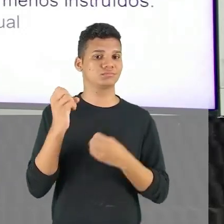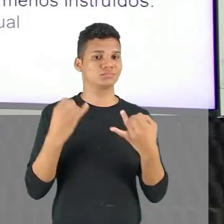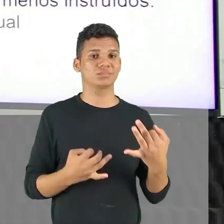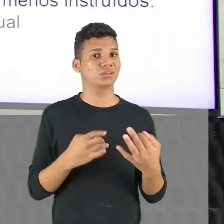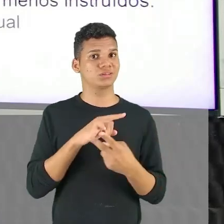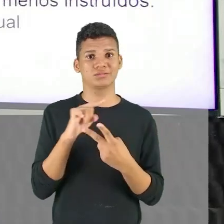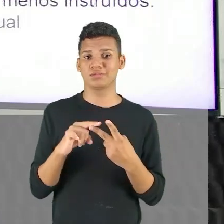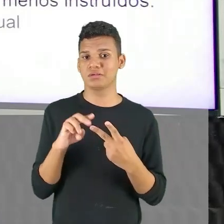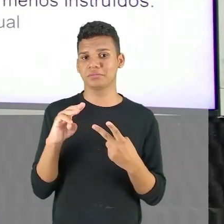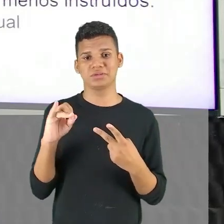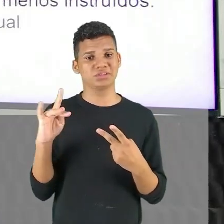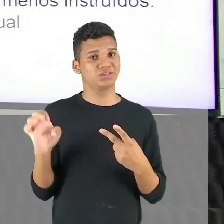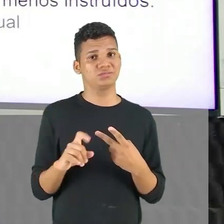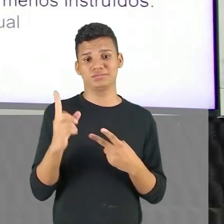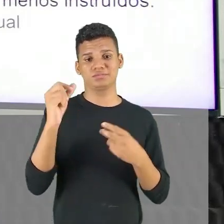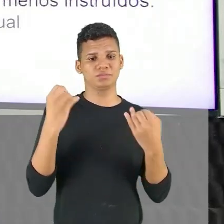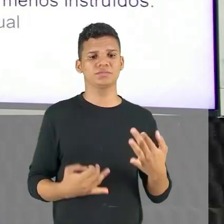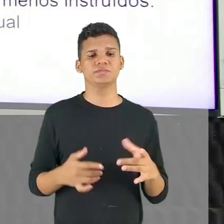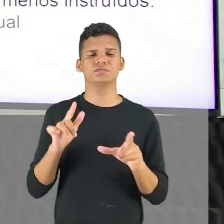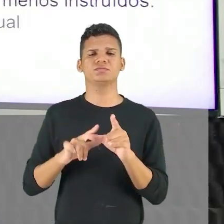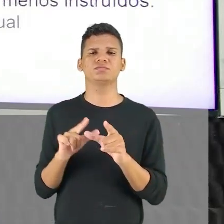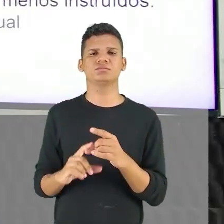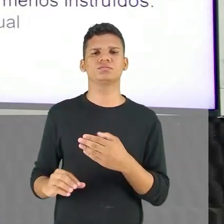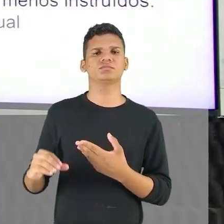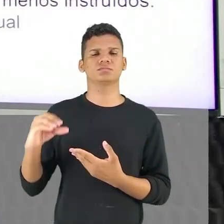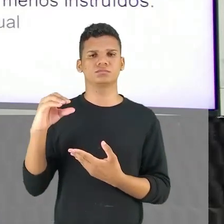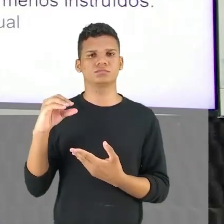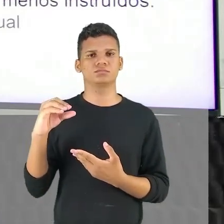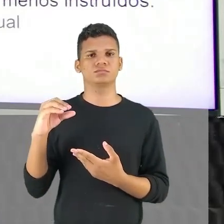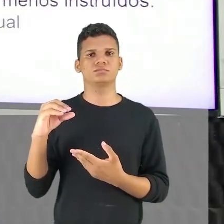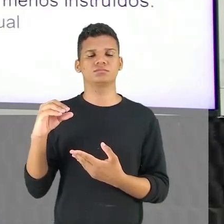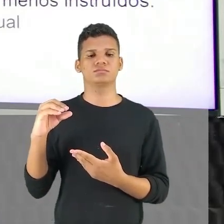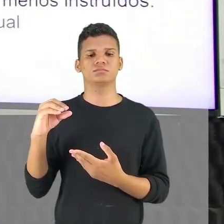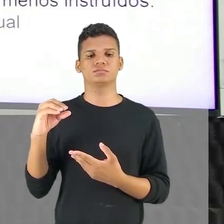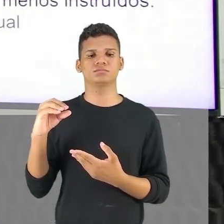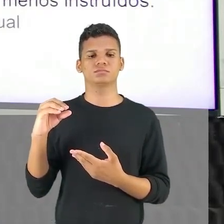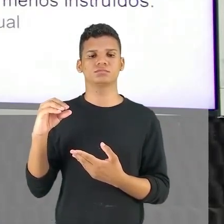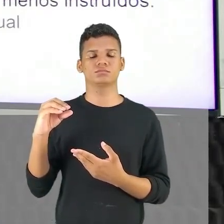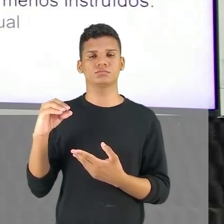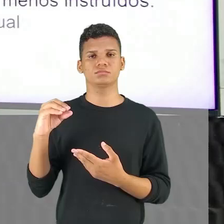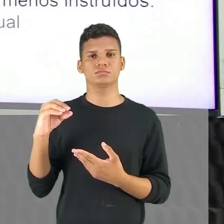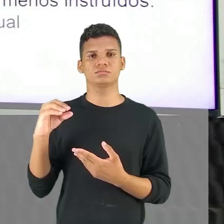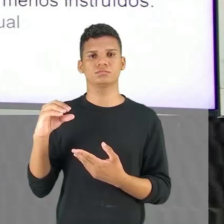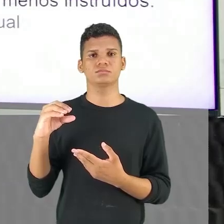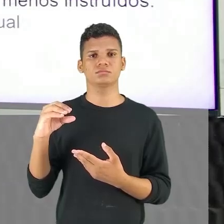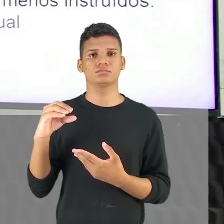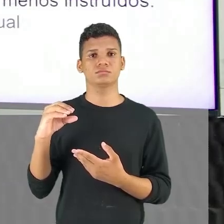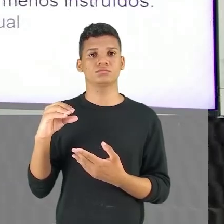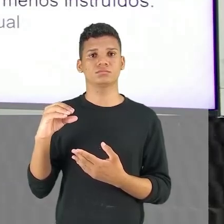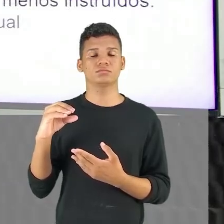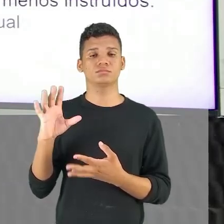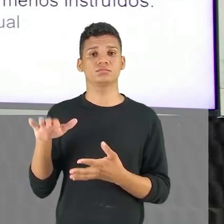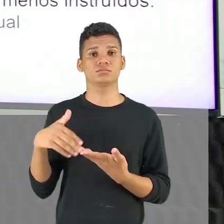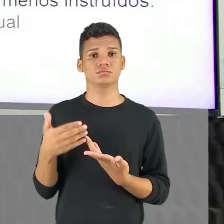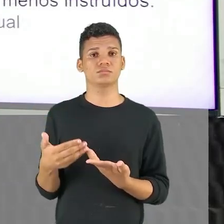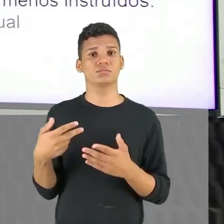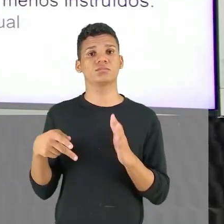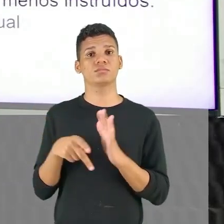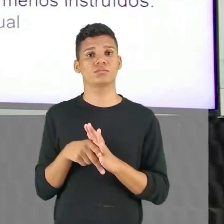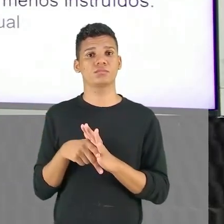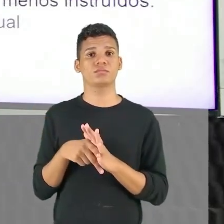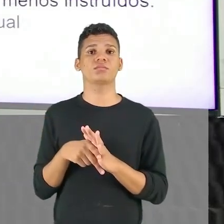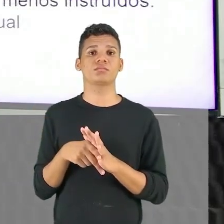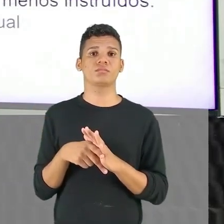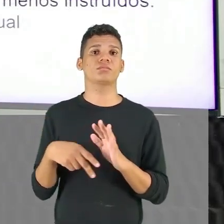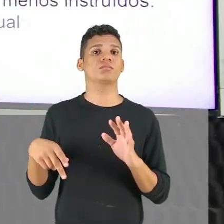Michel Foucault. Letra C, as normas estabelecidas pela disciplina social. É